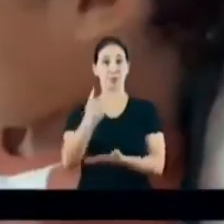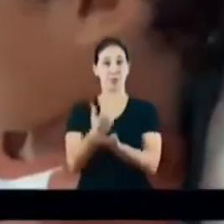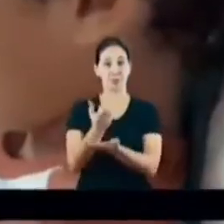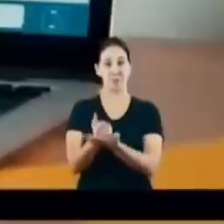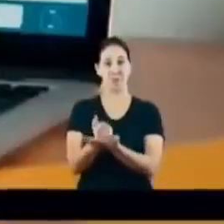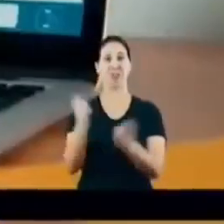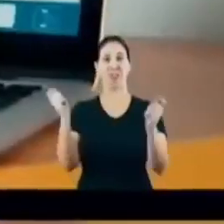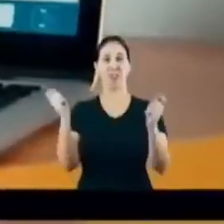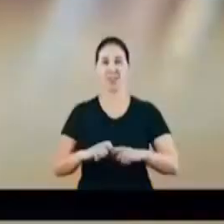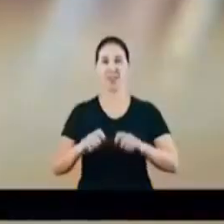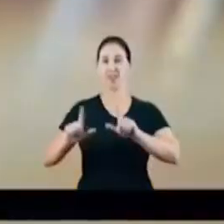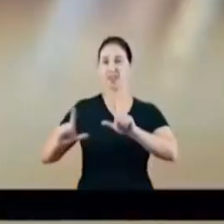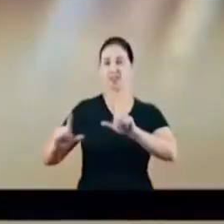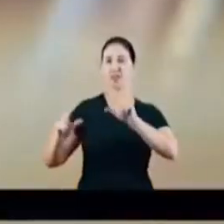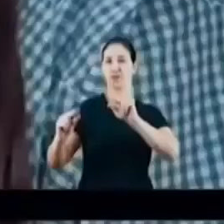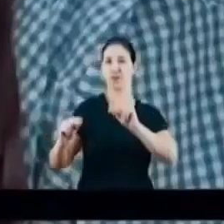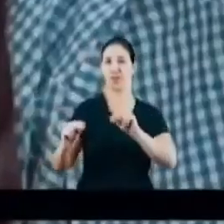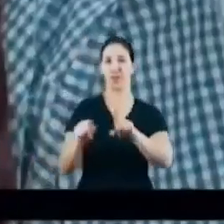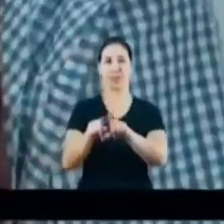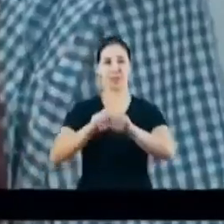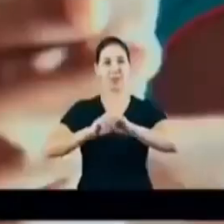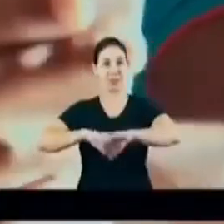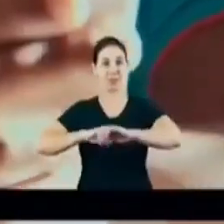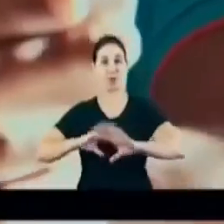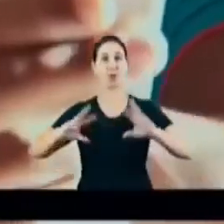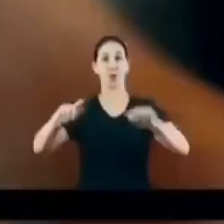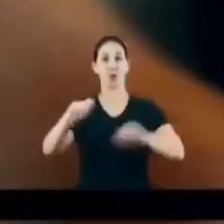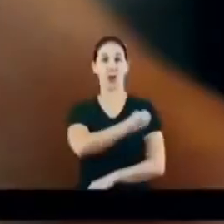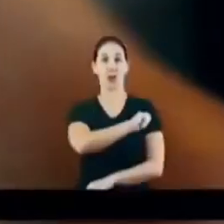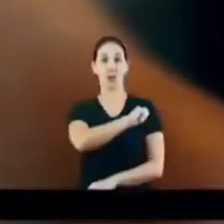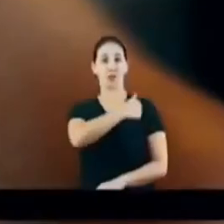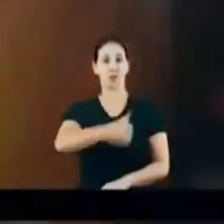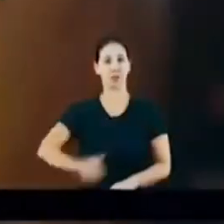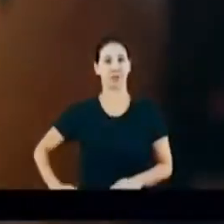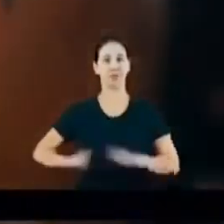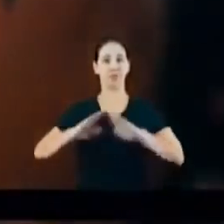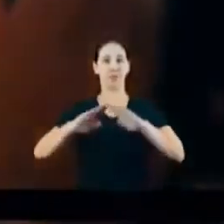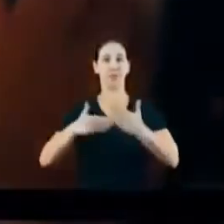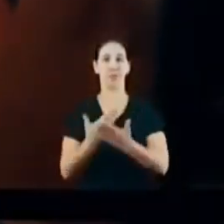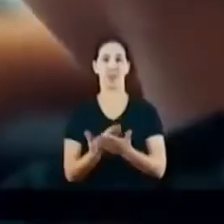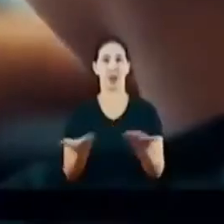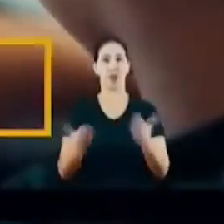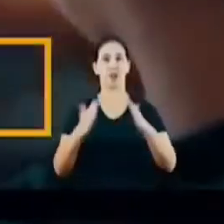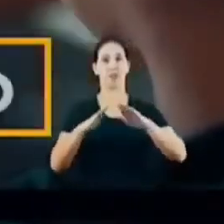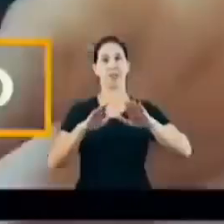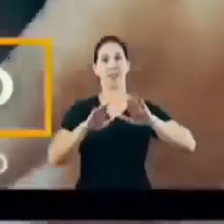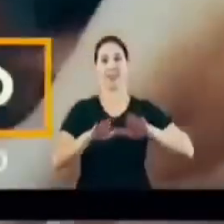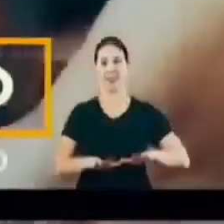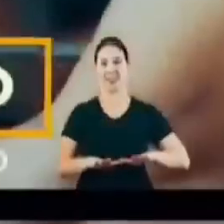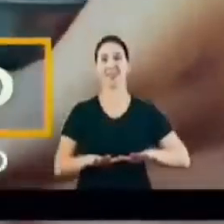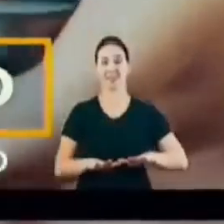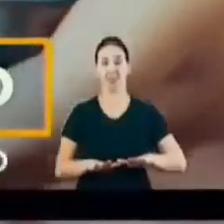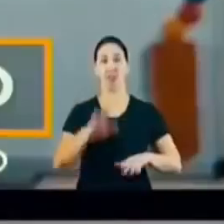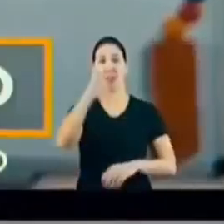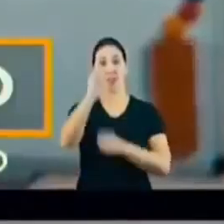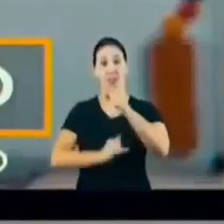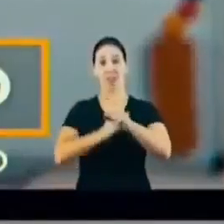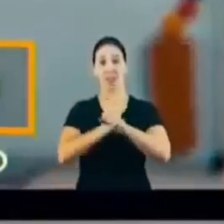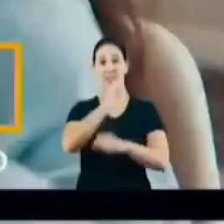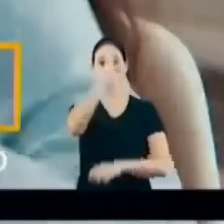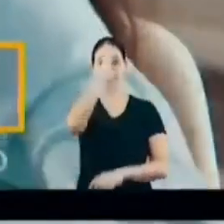de aulas com chats para todos os estudantes da rede pública de ensino durante a quarentena. O acesso à internet é gratuito